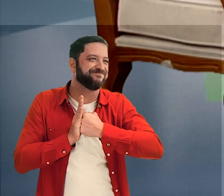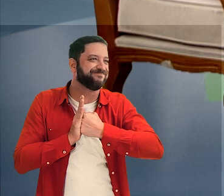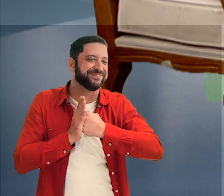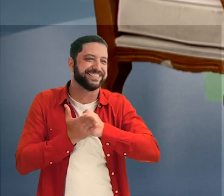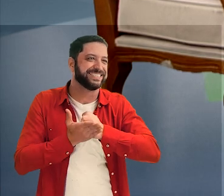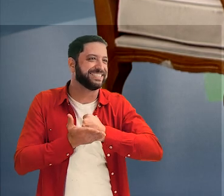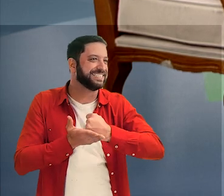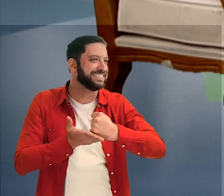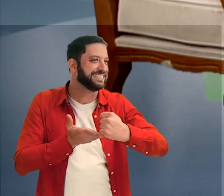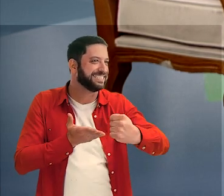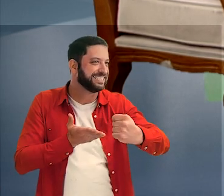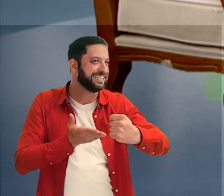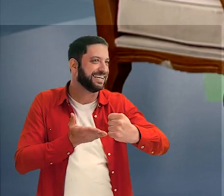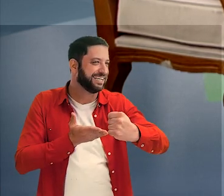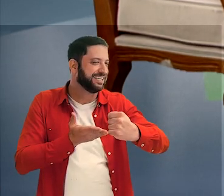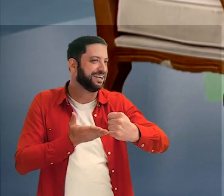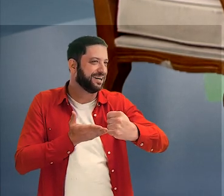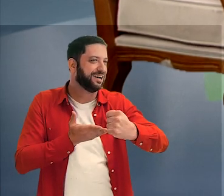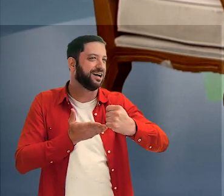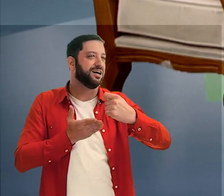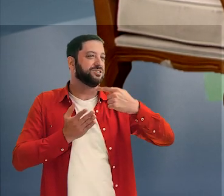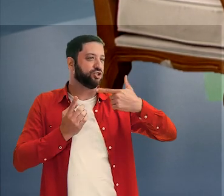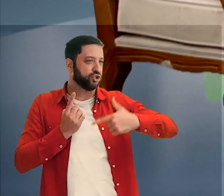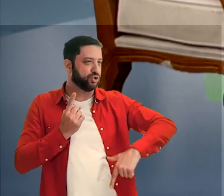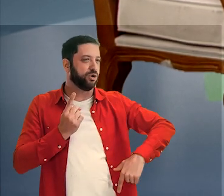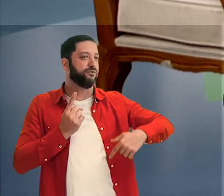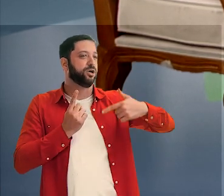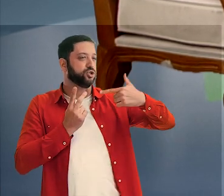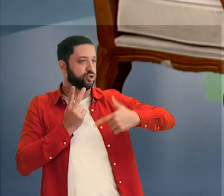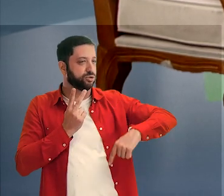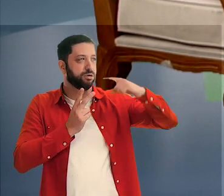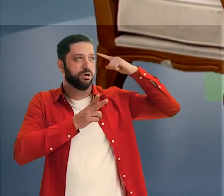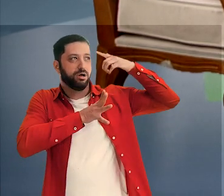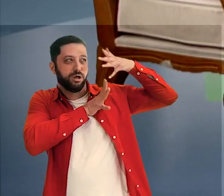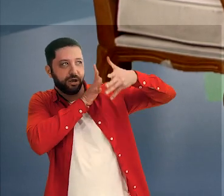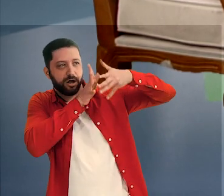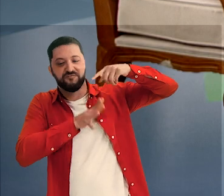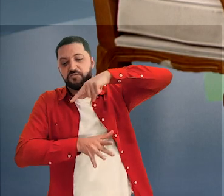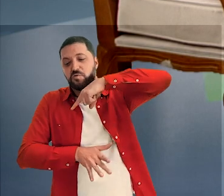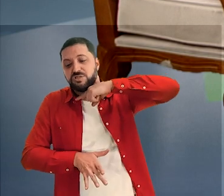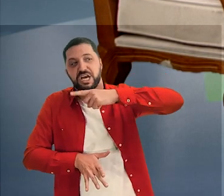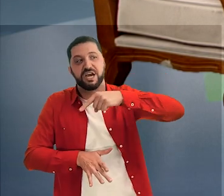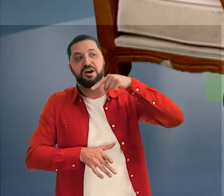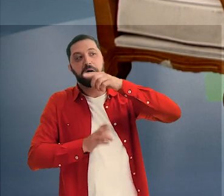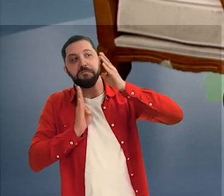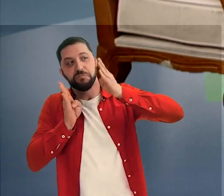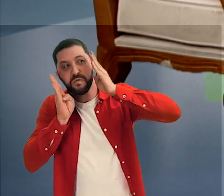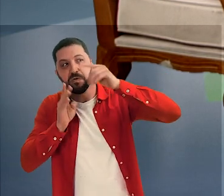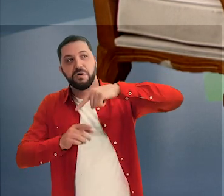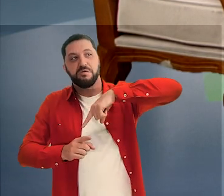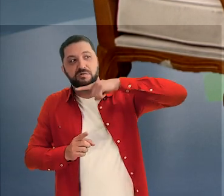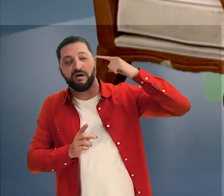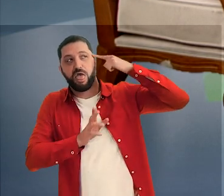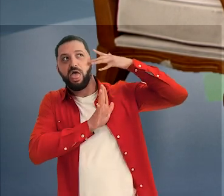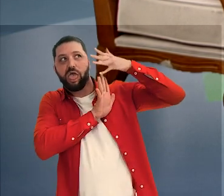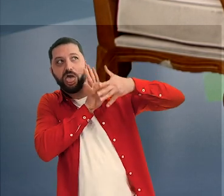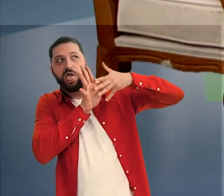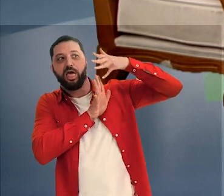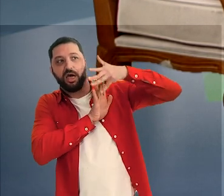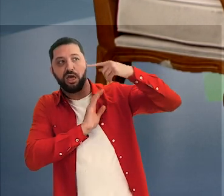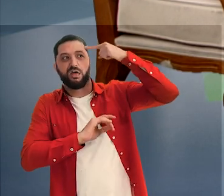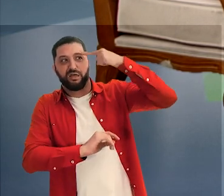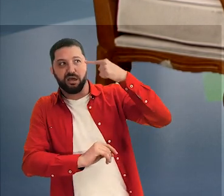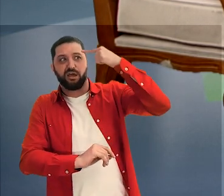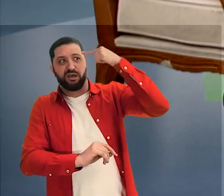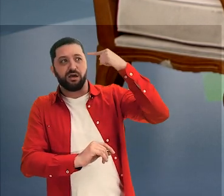bloqueio, juntinho vem a crença. Então, ela começa a repetir aquela história, aquela crença limitante o tempo inteiro. E ela começa a pensar, e vamos